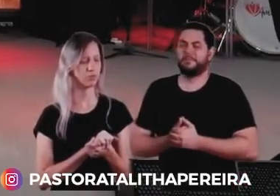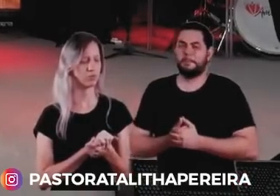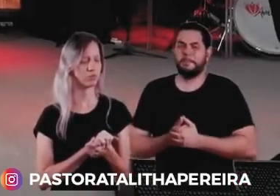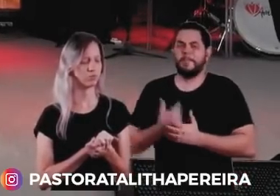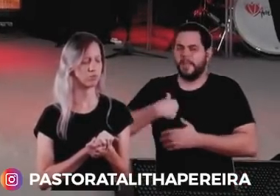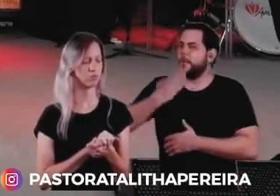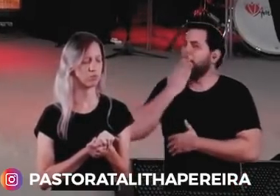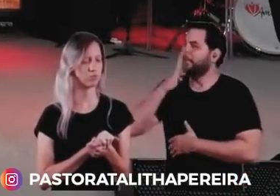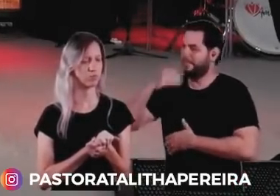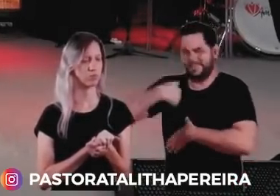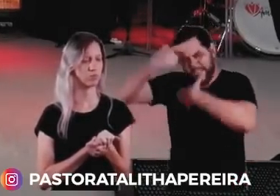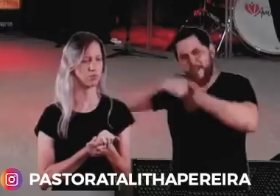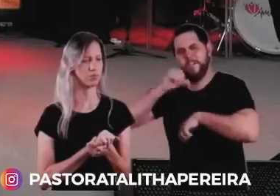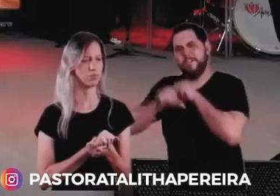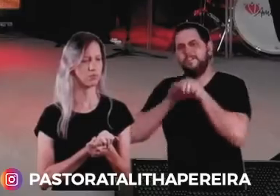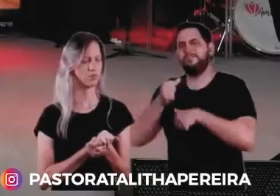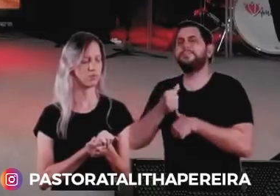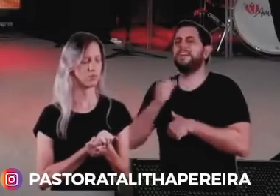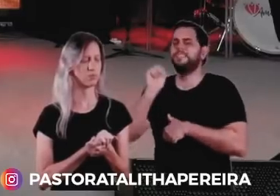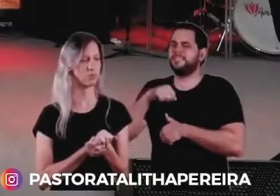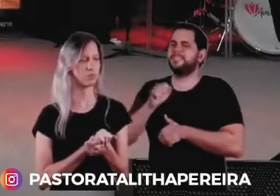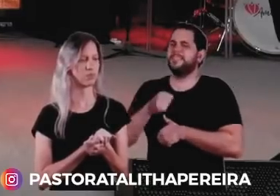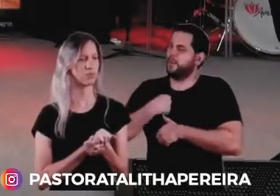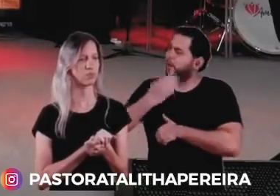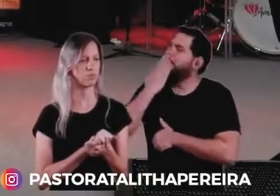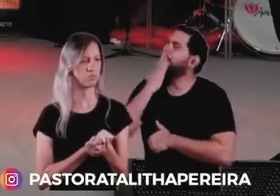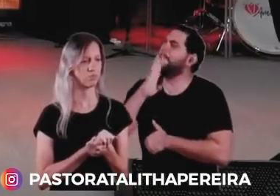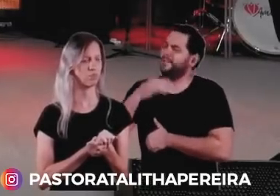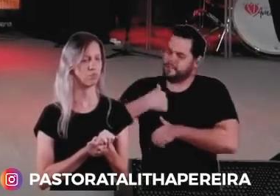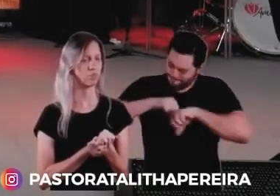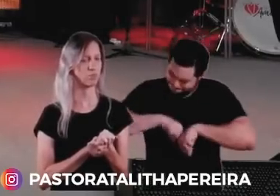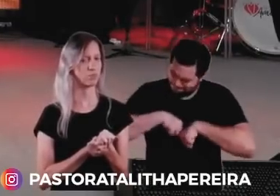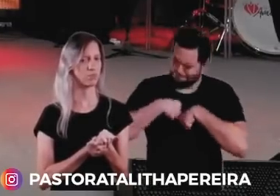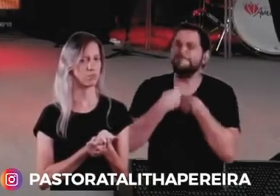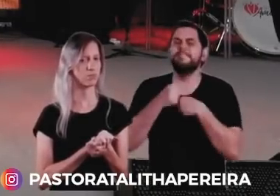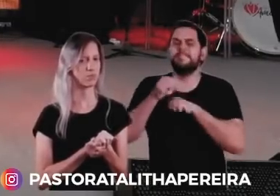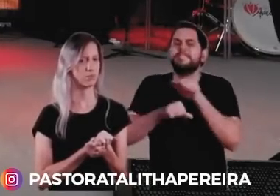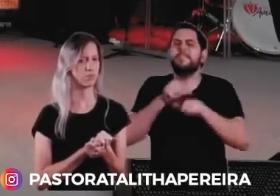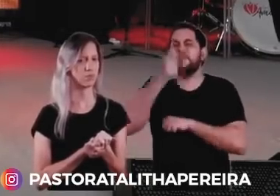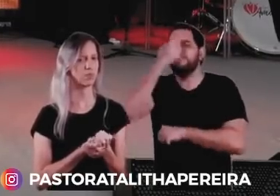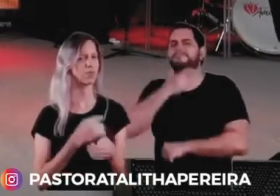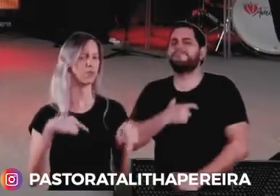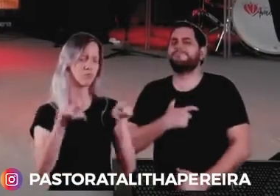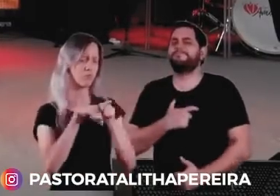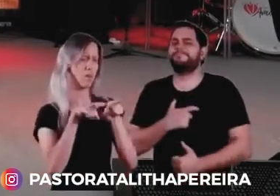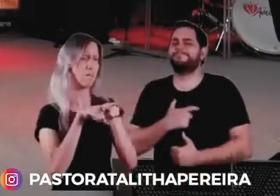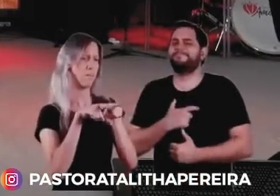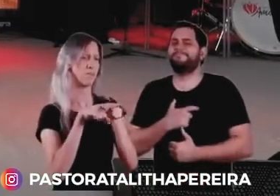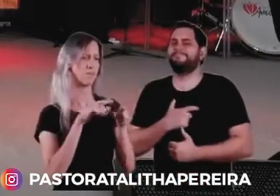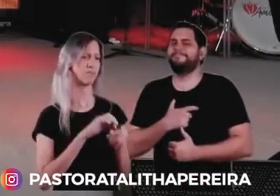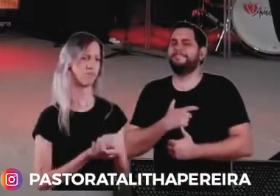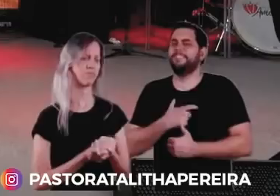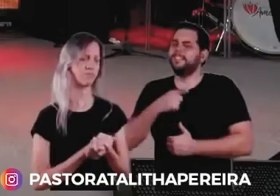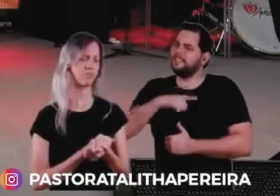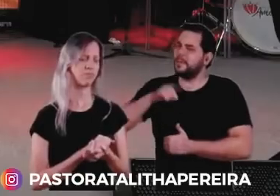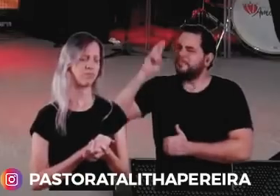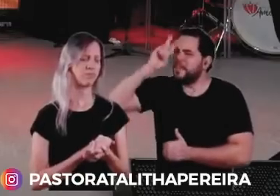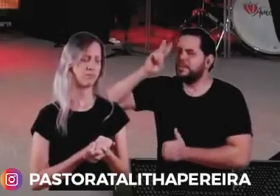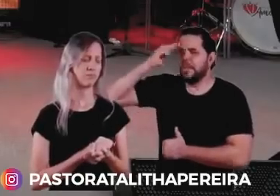Eu prometo que eu vou mudar, filha. Eu prometo, filha, que eu vou me esforçar para mudar, filha. E eu também. Nós temos uma